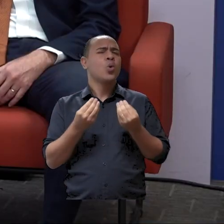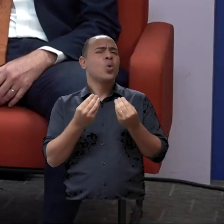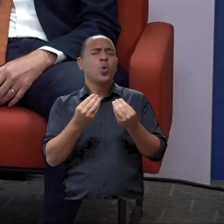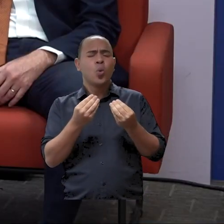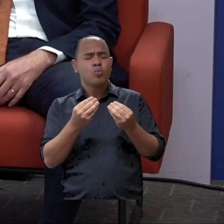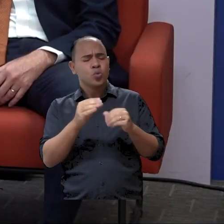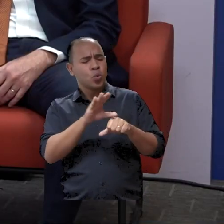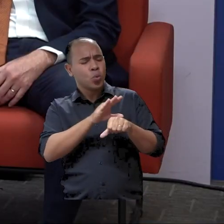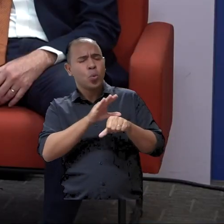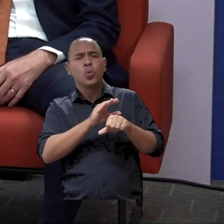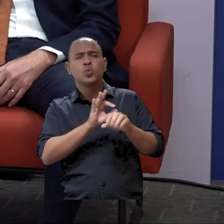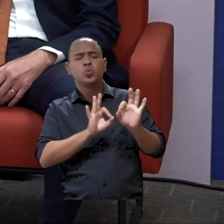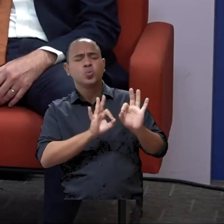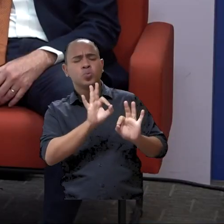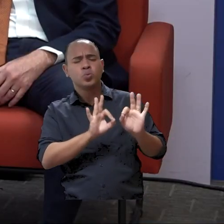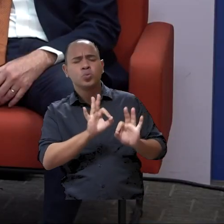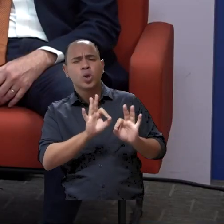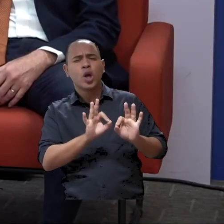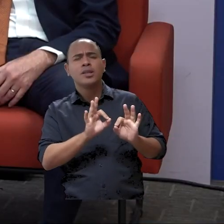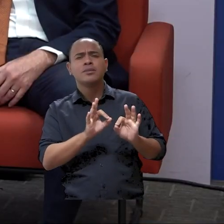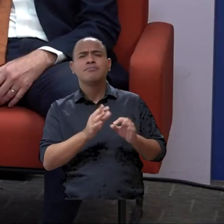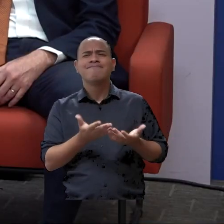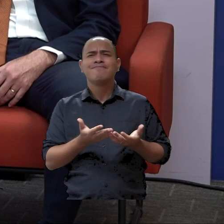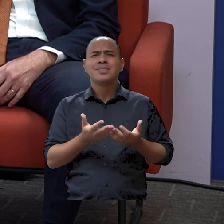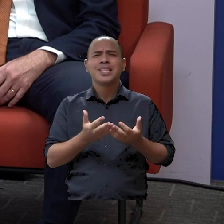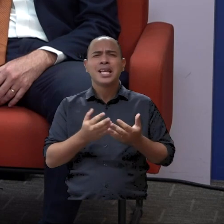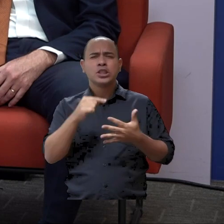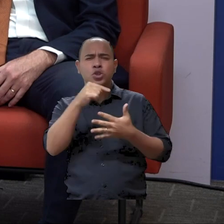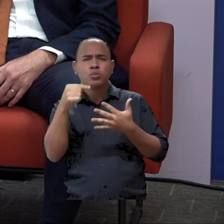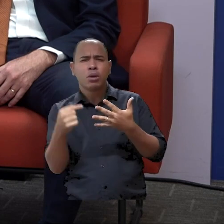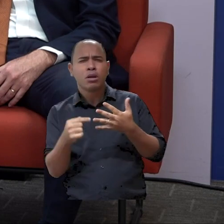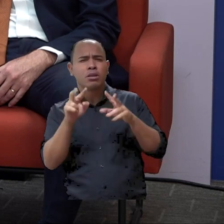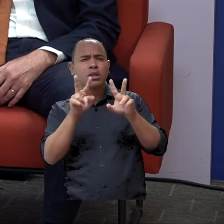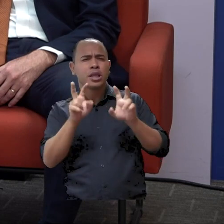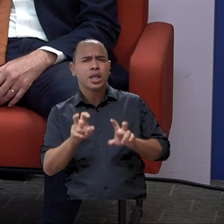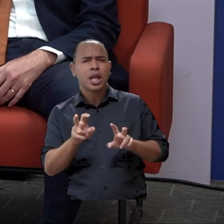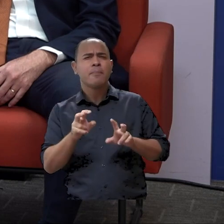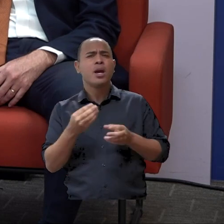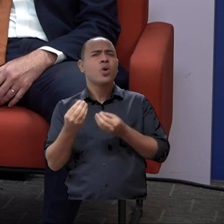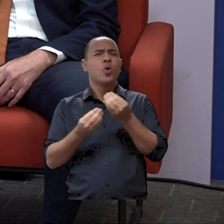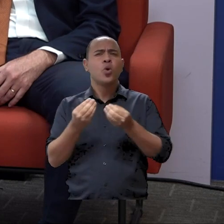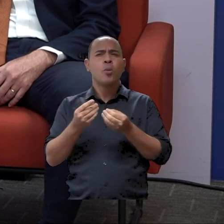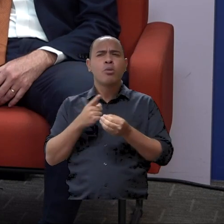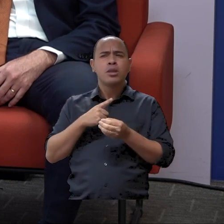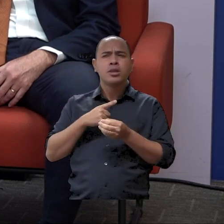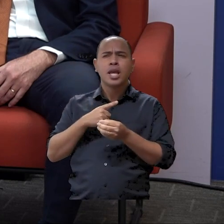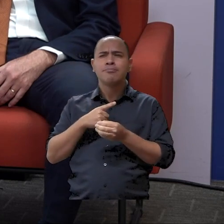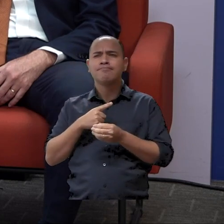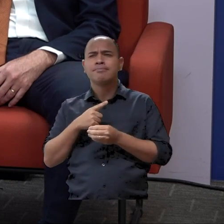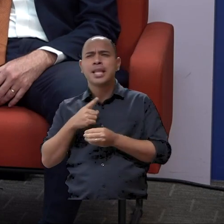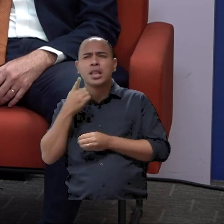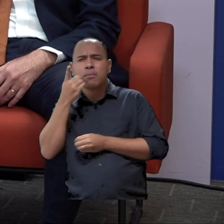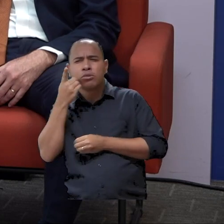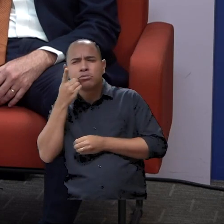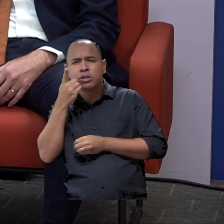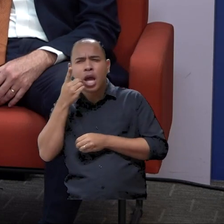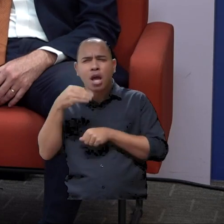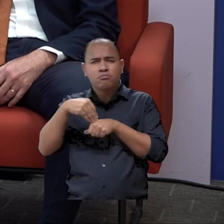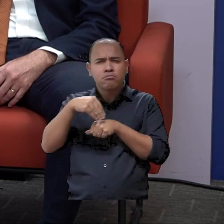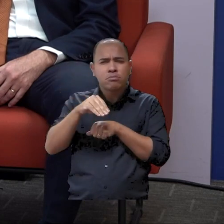feita a elaboração desses cursos, né? Os temas, eles são definidos pelas demandas dos gabinetes ou vocês